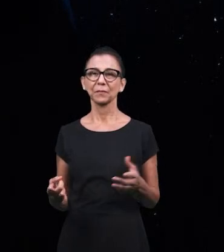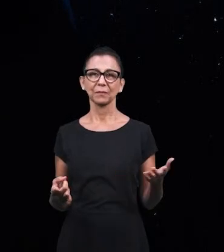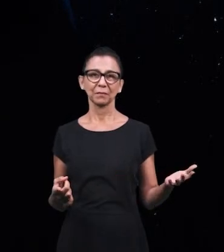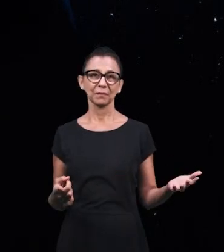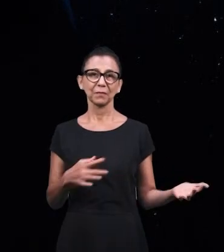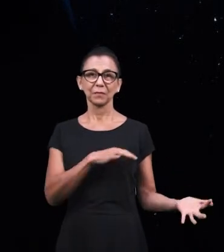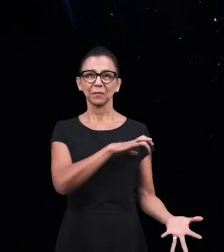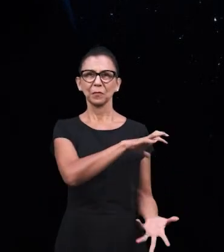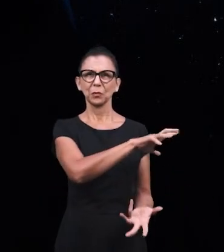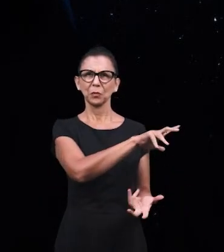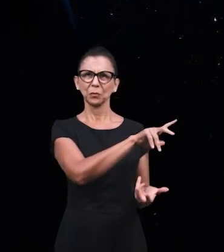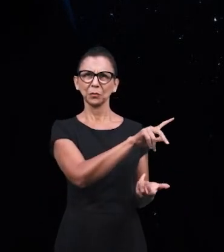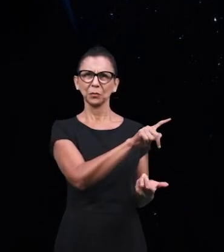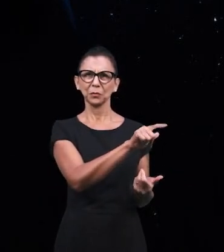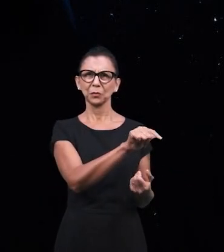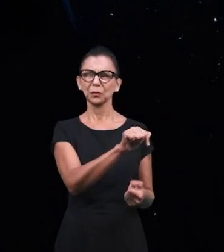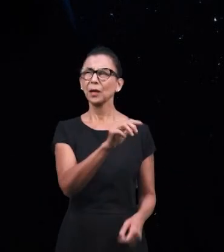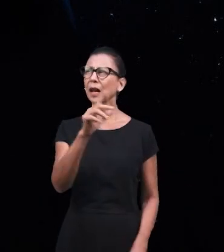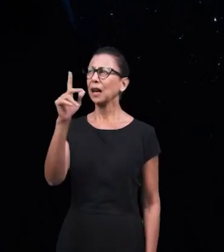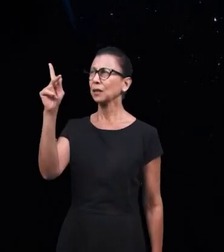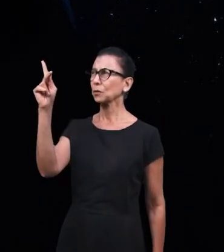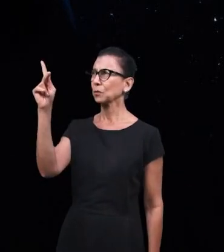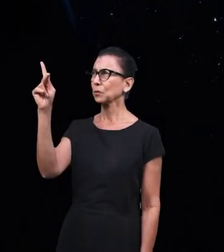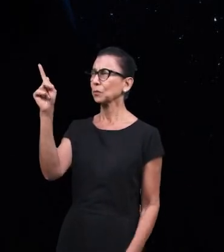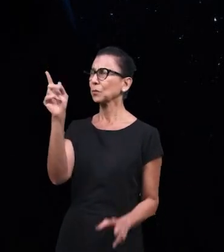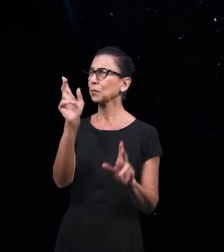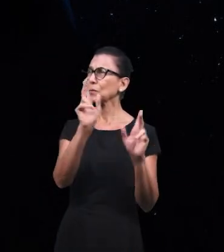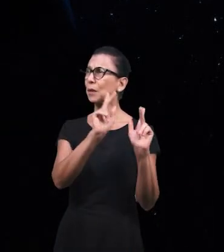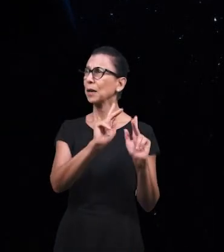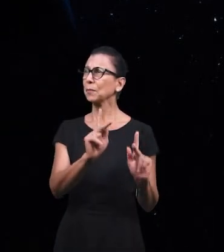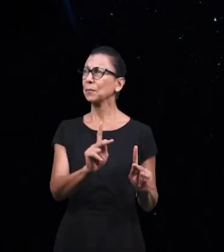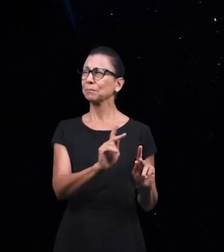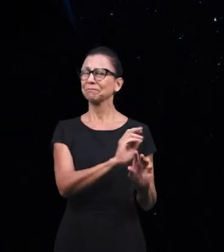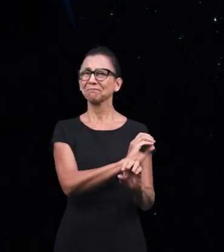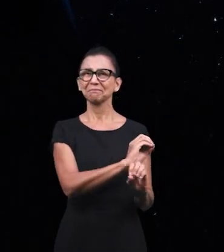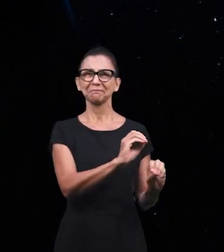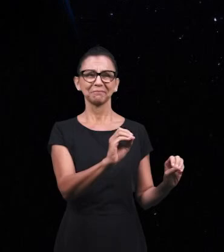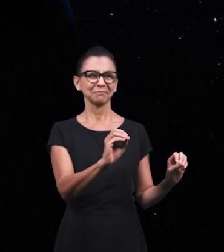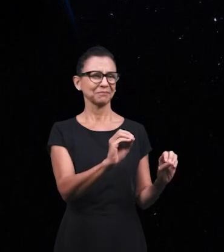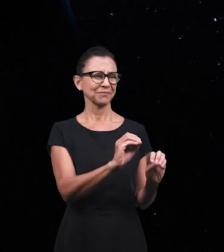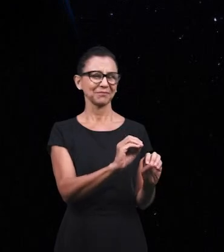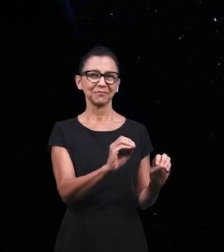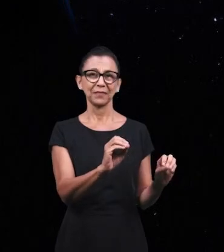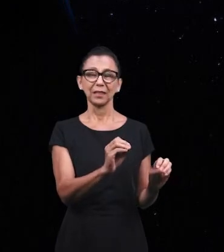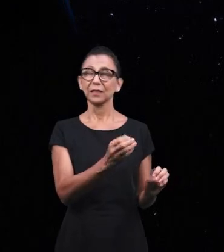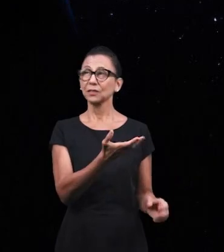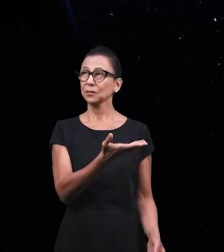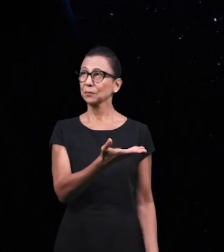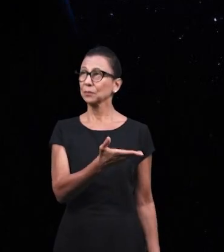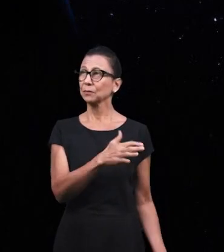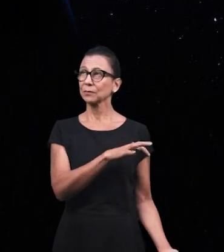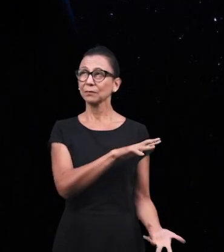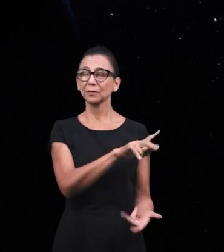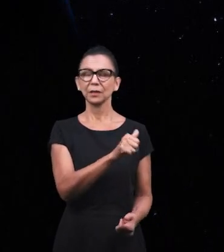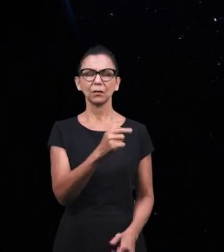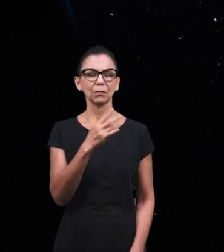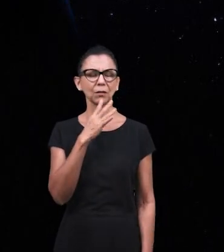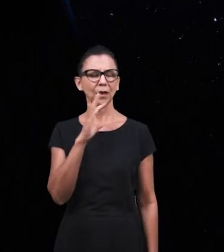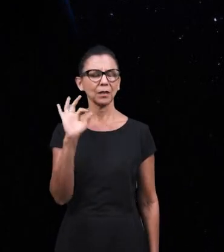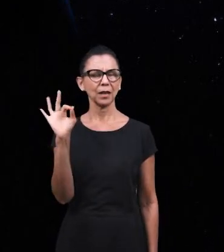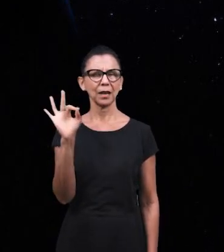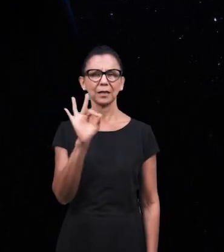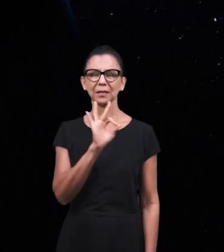Este mundo não tem a sua paz. Este